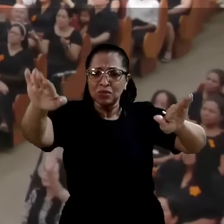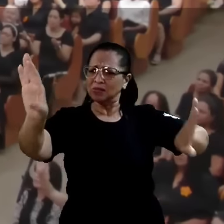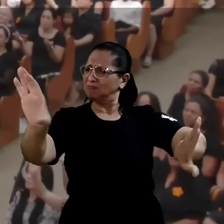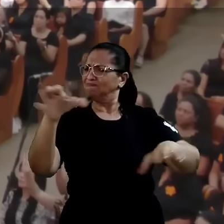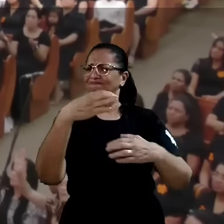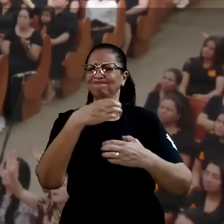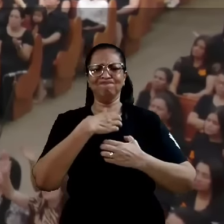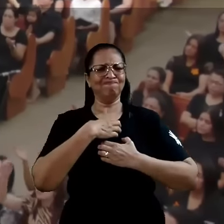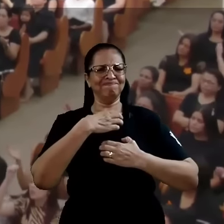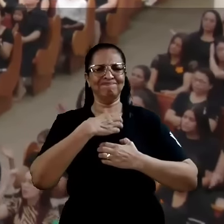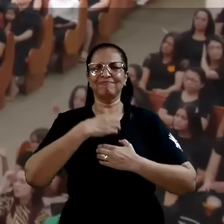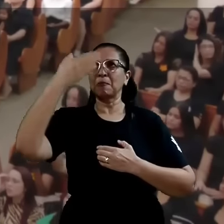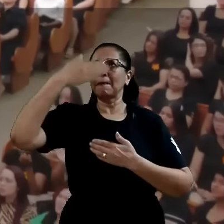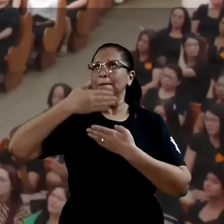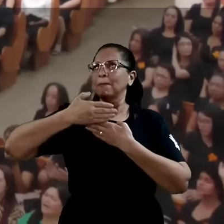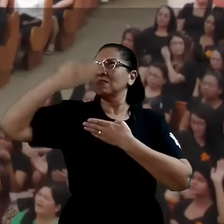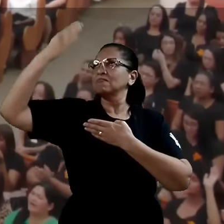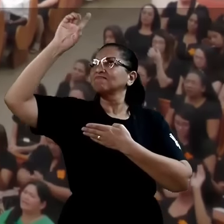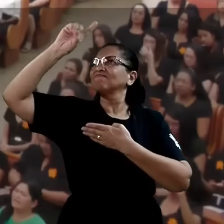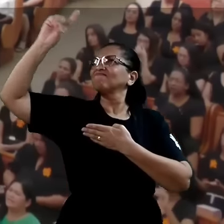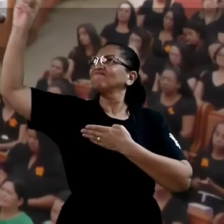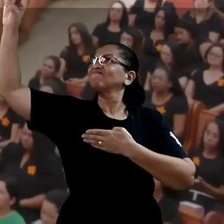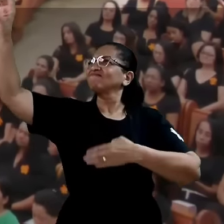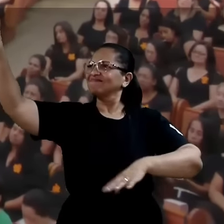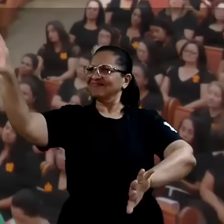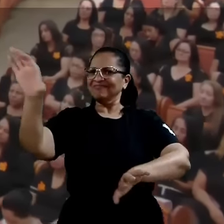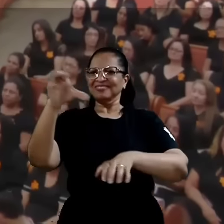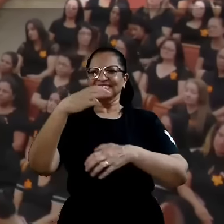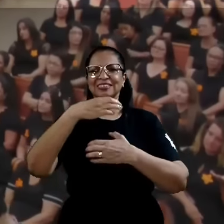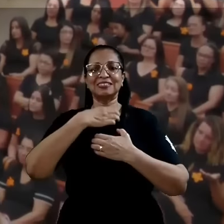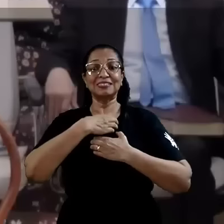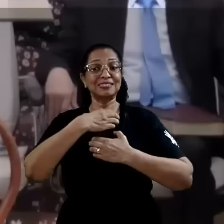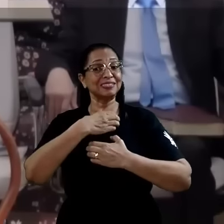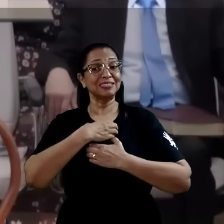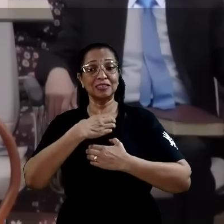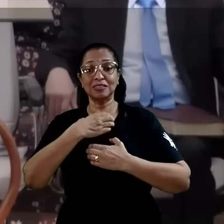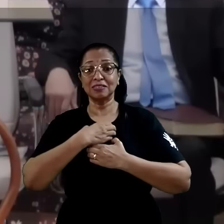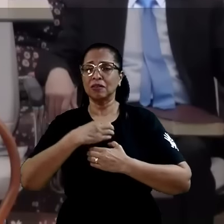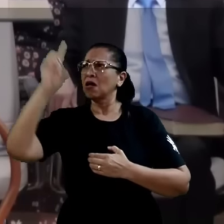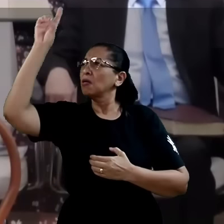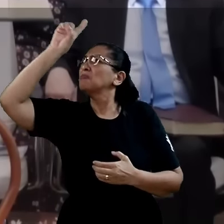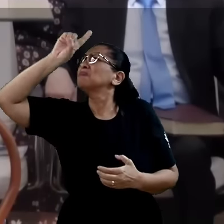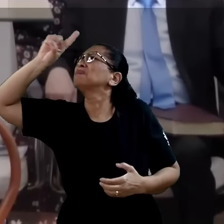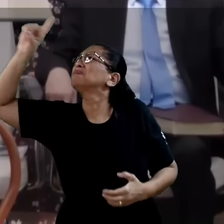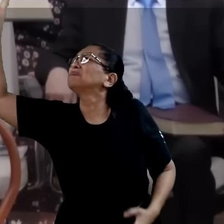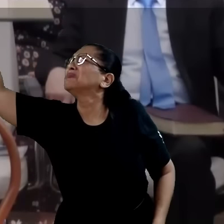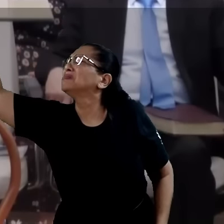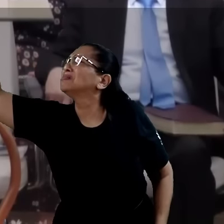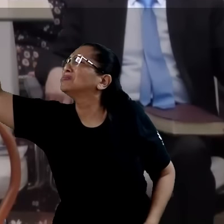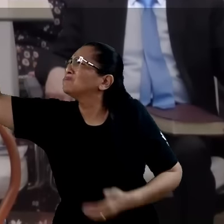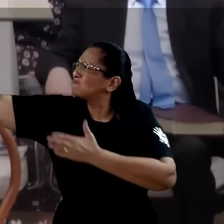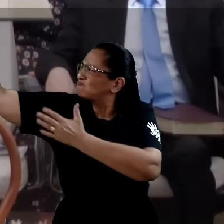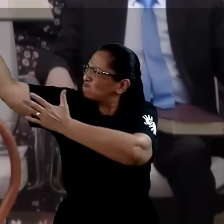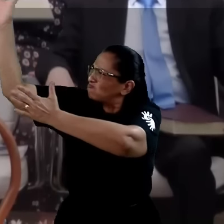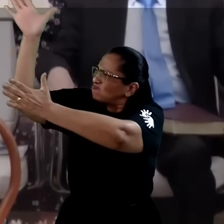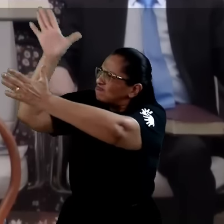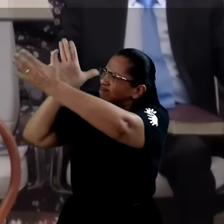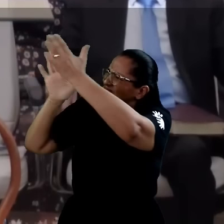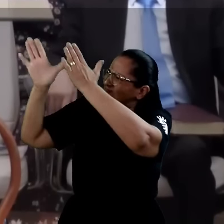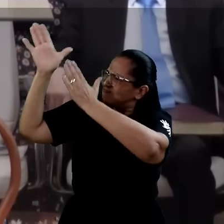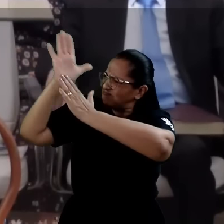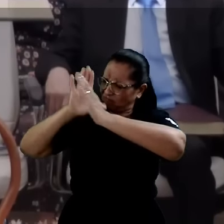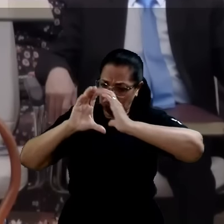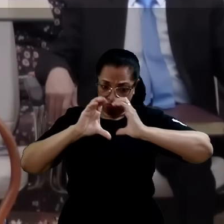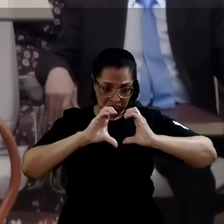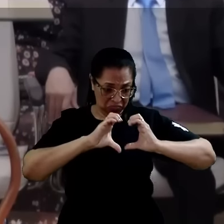através da sua vida Deus vai mudar os nossos corações irmãos nós estamos dando aos nossos filhos O Que Eles